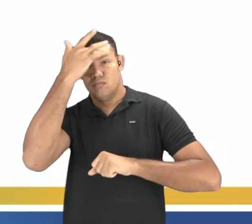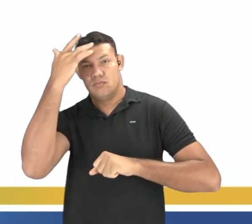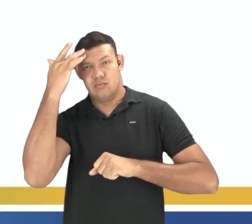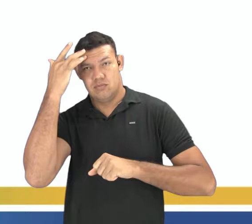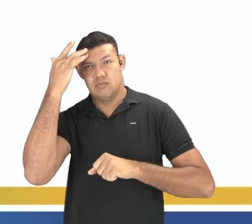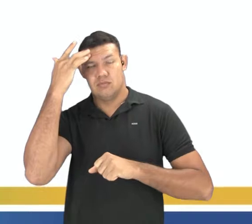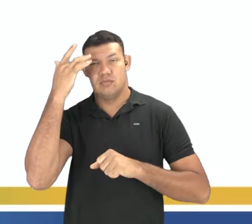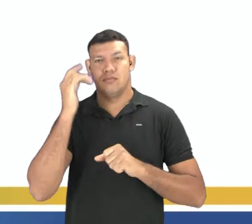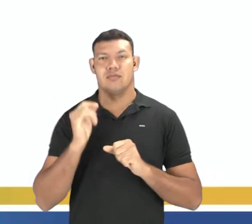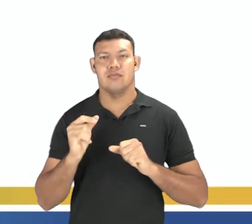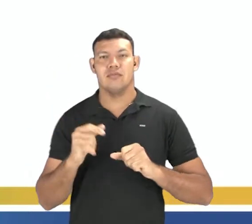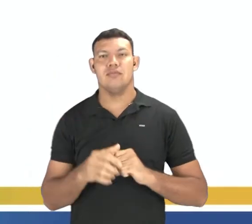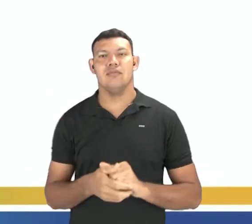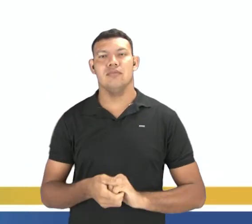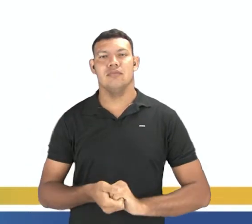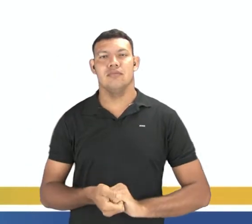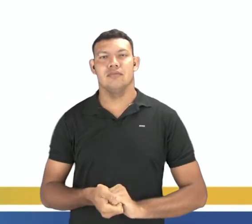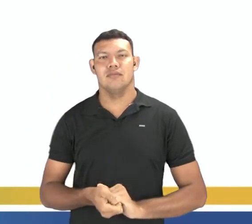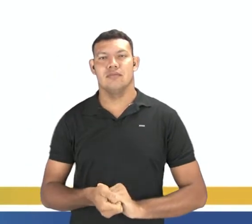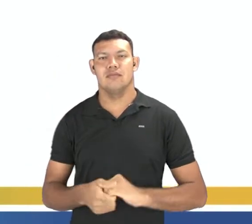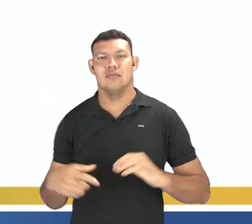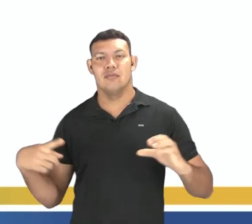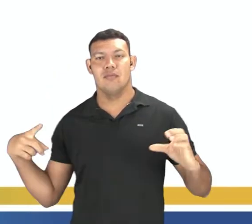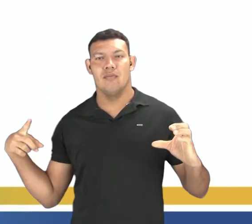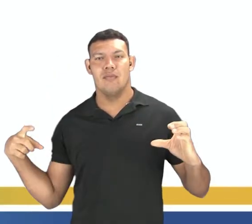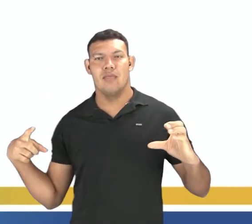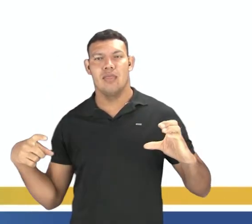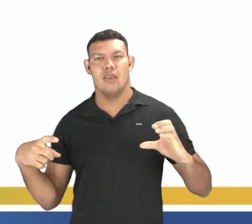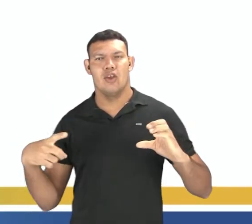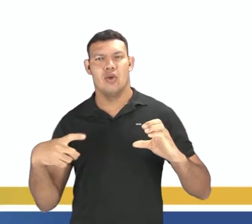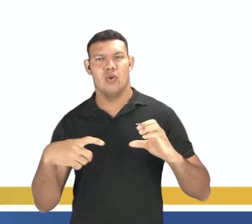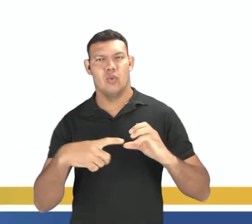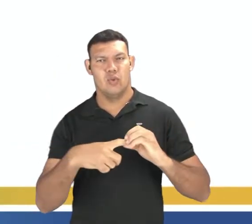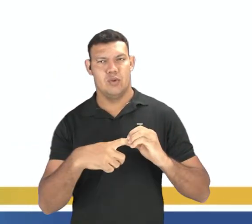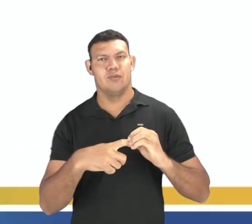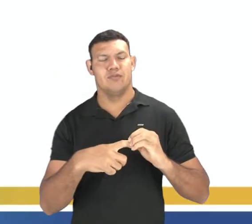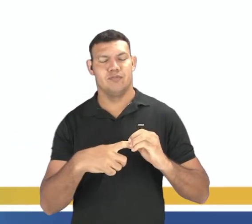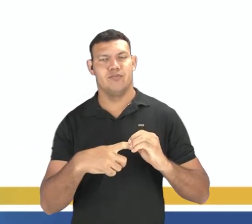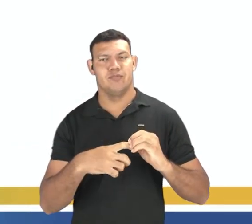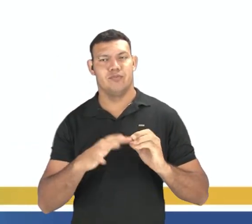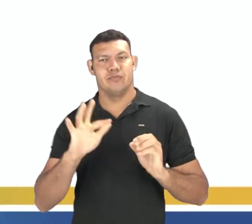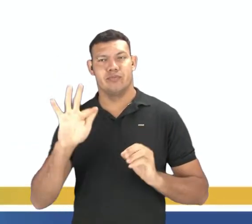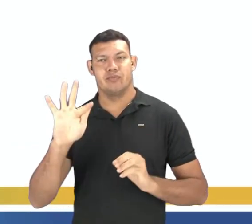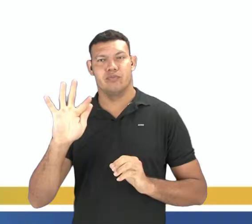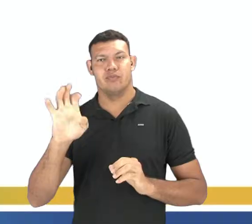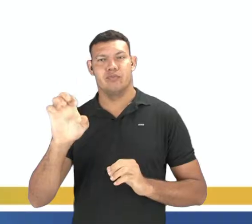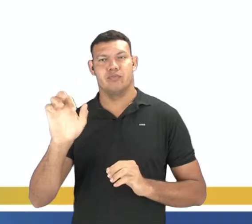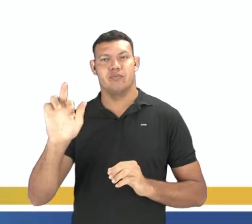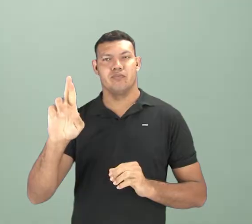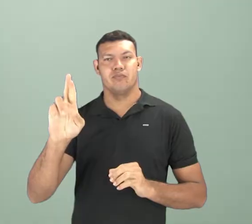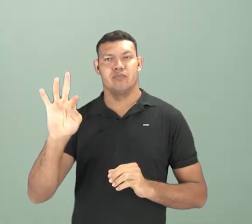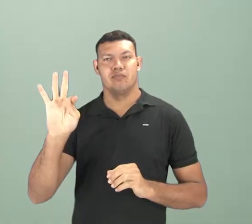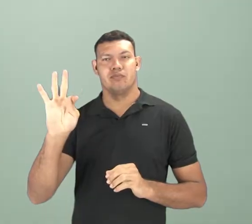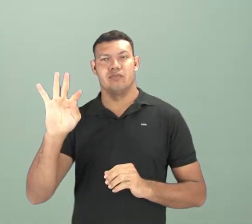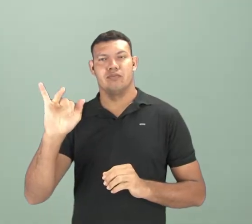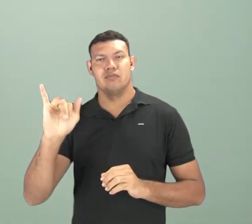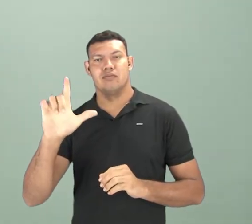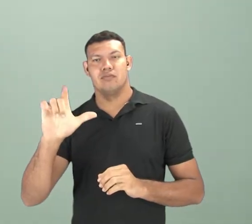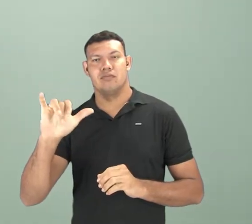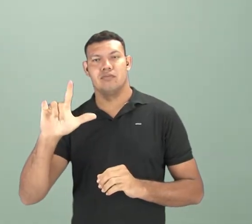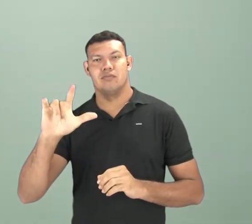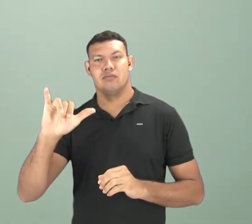Então, a fertilização. O que seria a fertilização? Relembrando o que você já tem